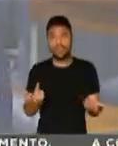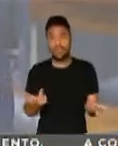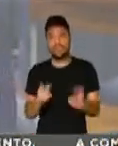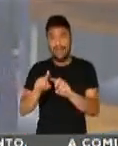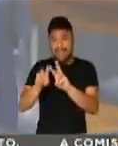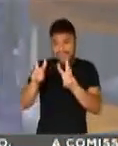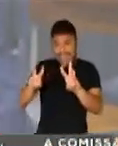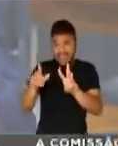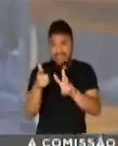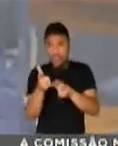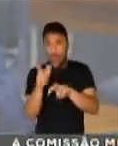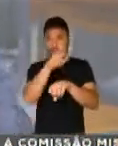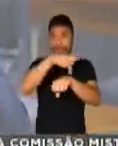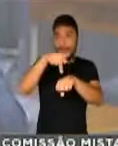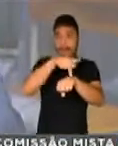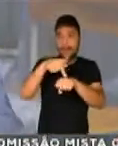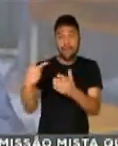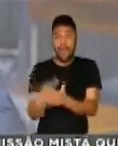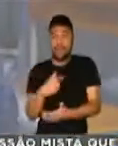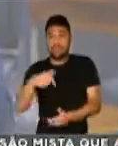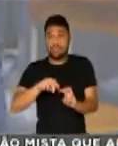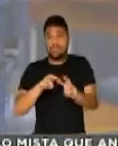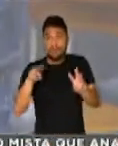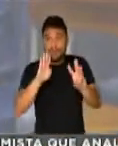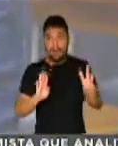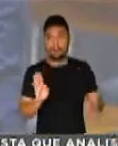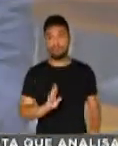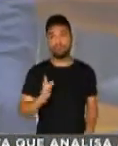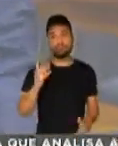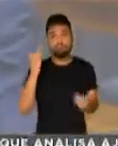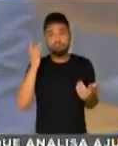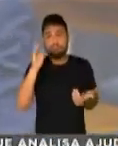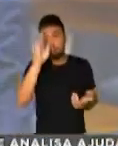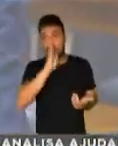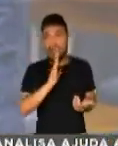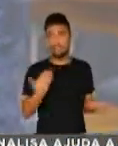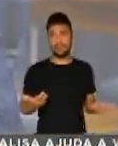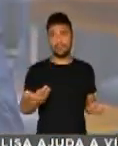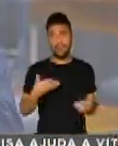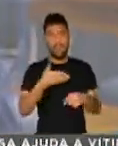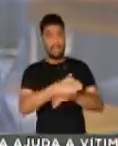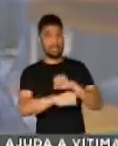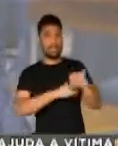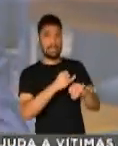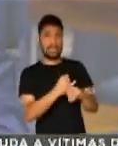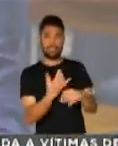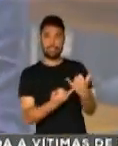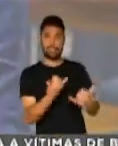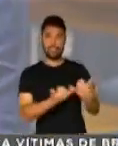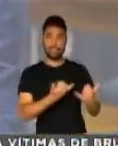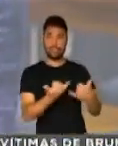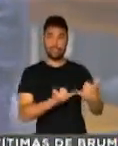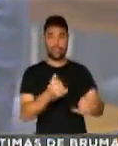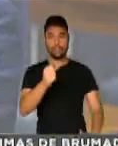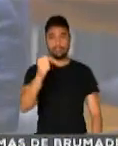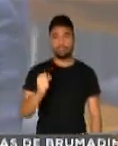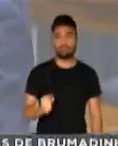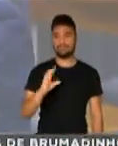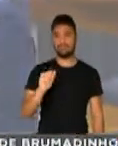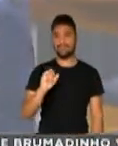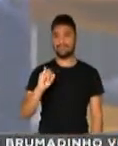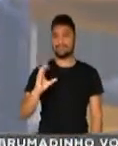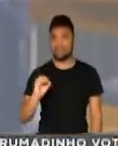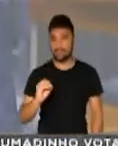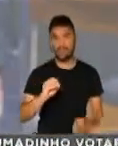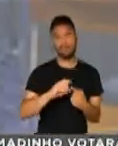no nosso país. Qualquer pessoa hoje entra na internet, acessa um site e joga todos os jogos de cassino,